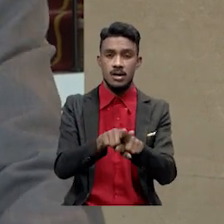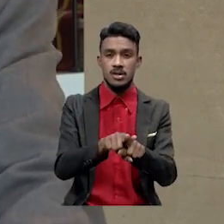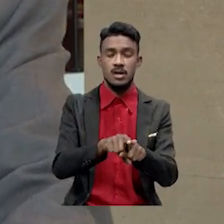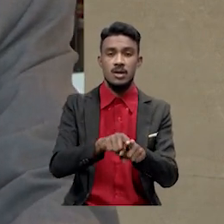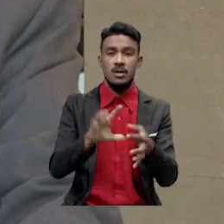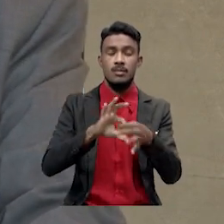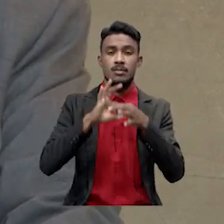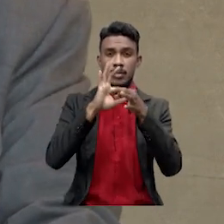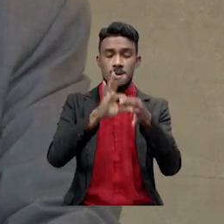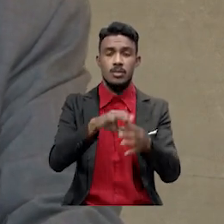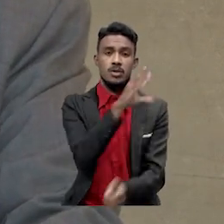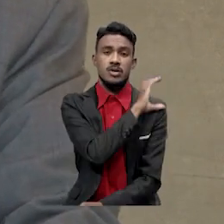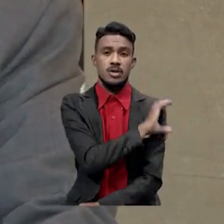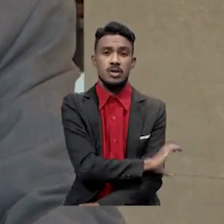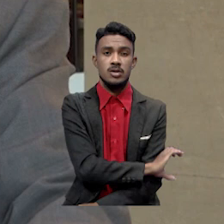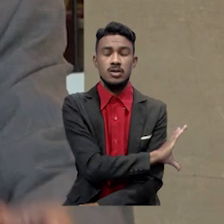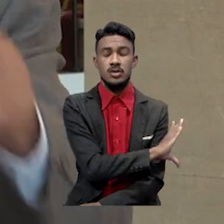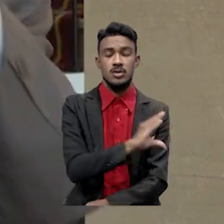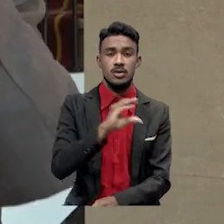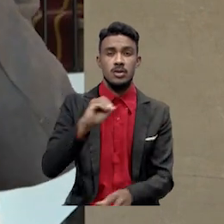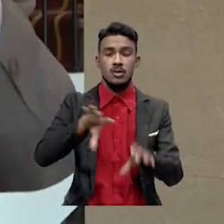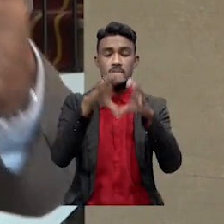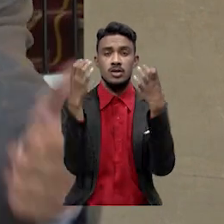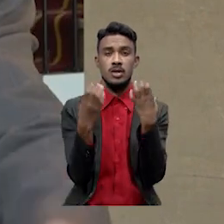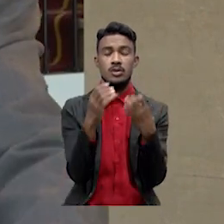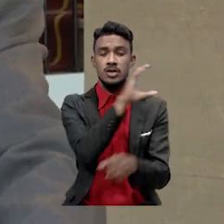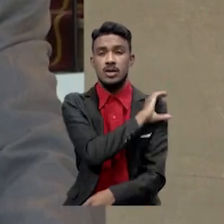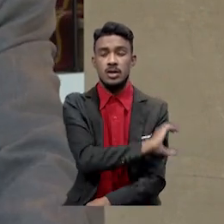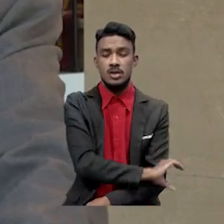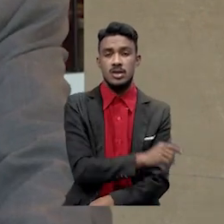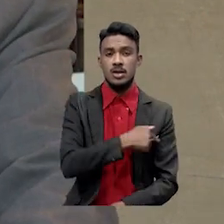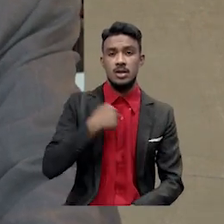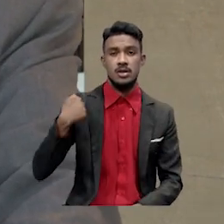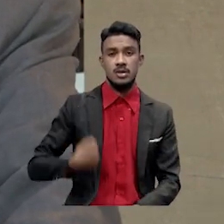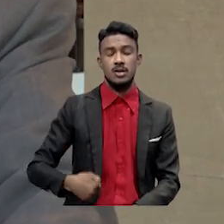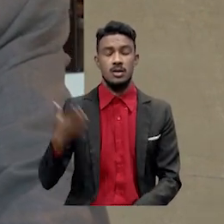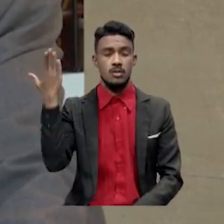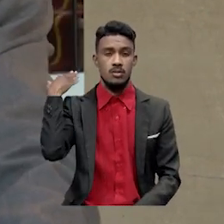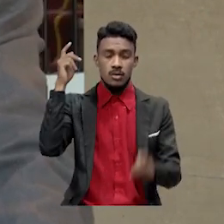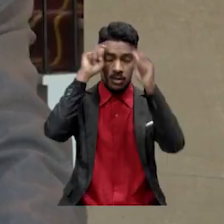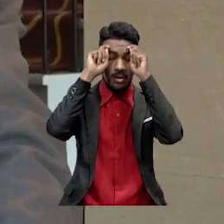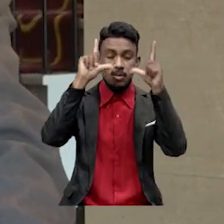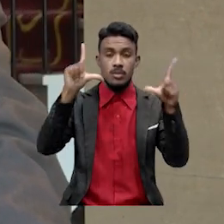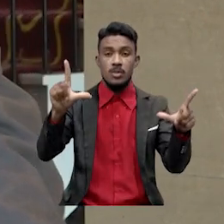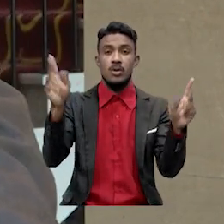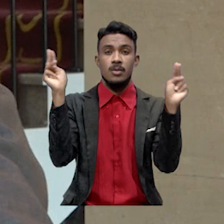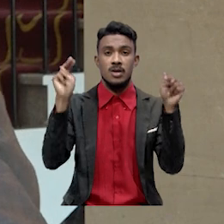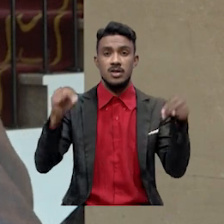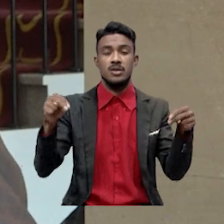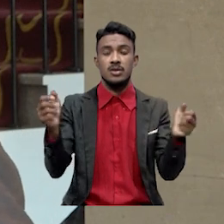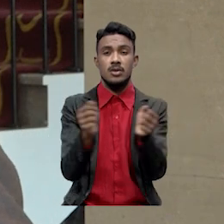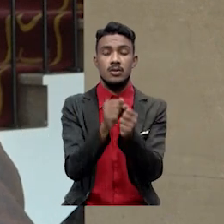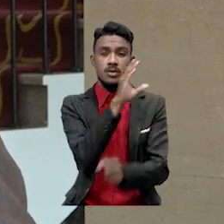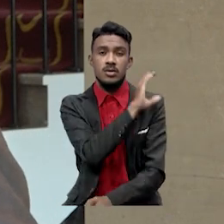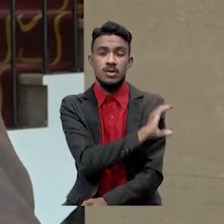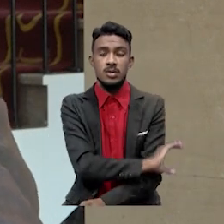Segurança, membro permanente do Conselho de Segurança, China Uluk, quando o Timor precisa ir ao Conselho de Segurança, China apoia